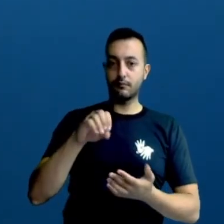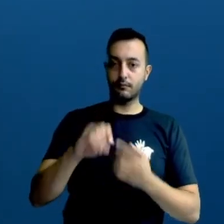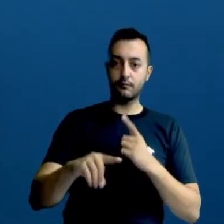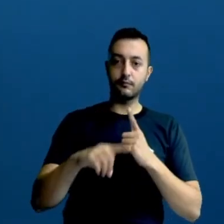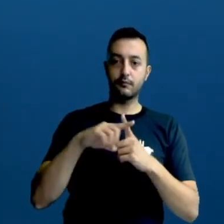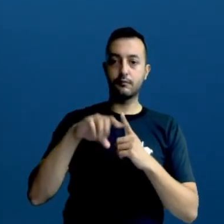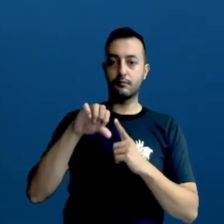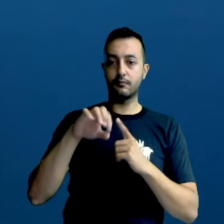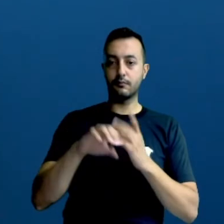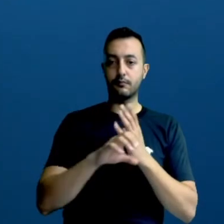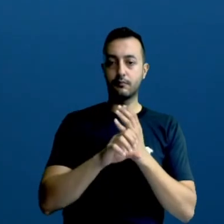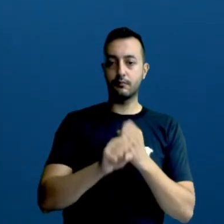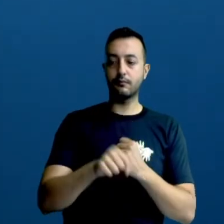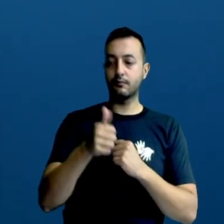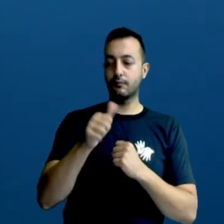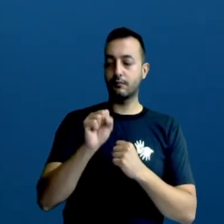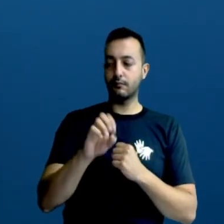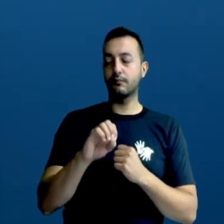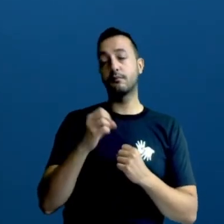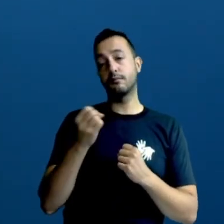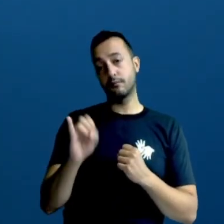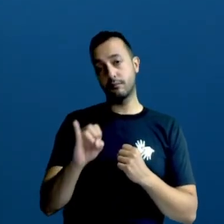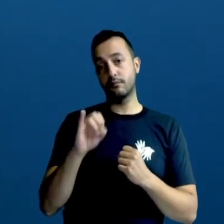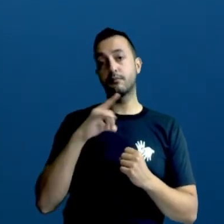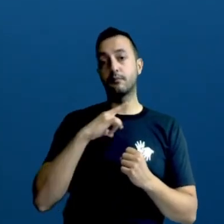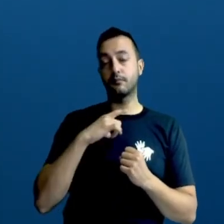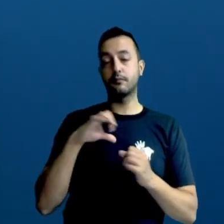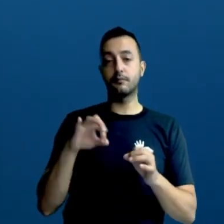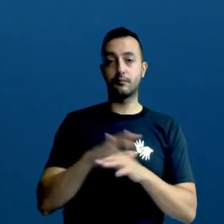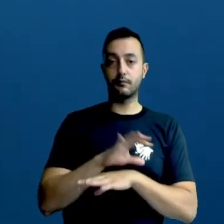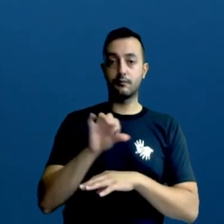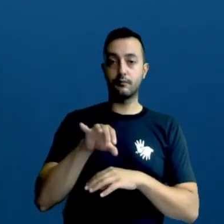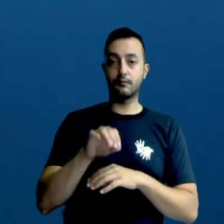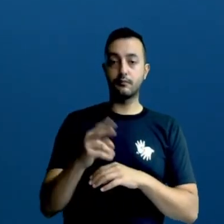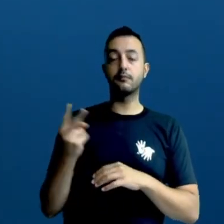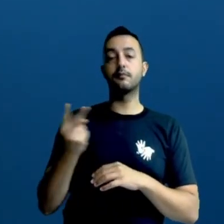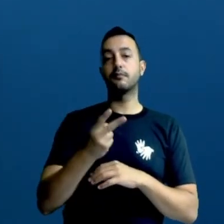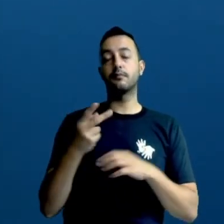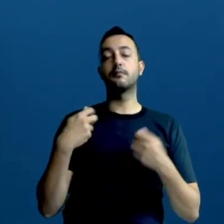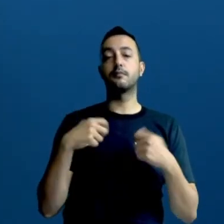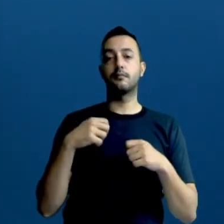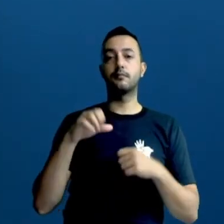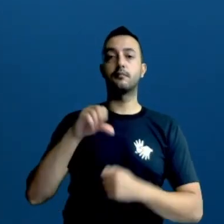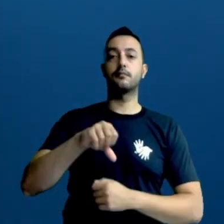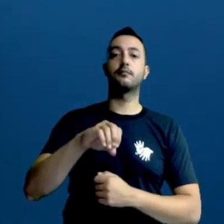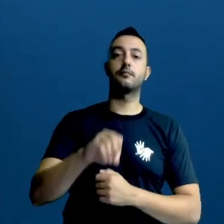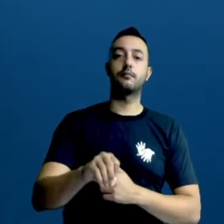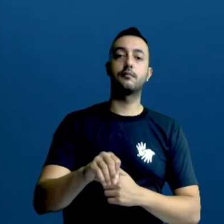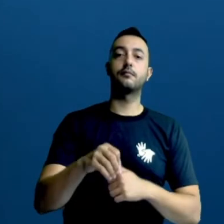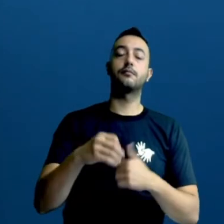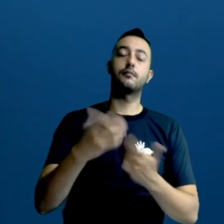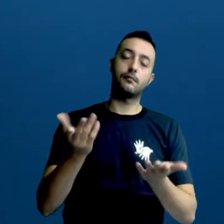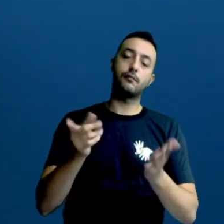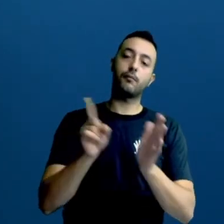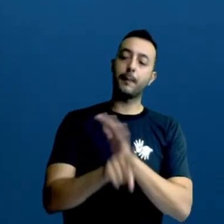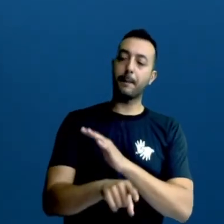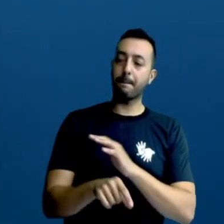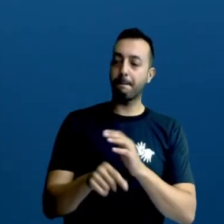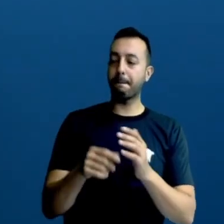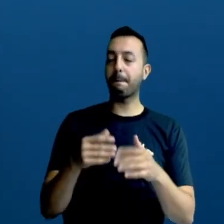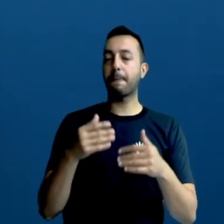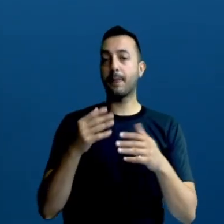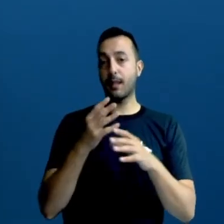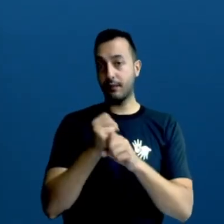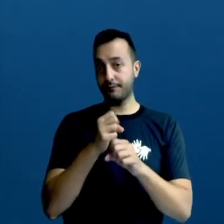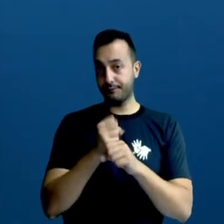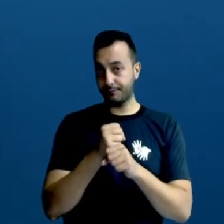mais 90 dá 180. Então, se aqui já tem 90, nesses 2 tem que ter 90, que é o que ele quer saber. Quanto